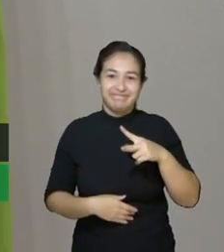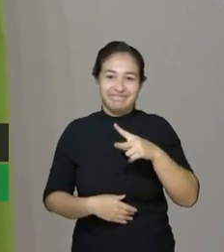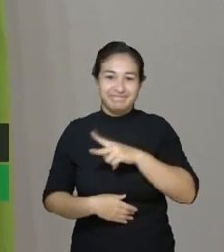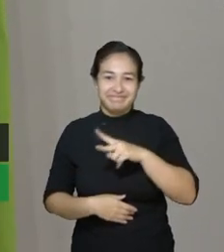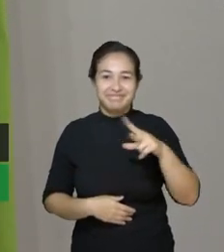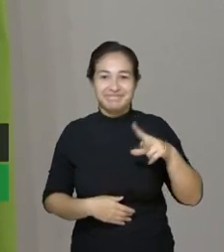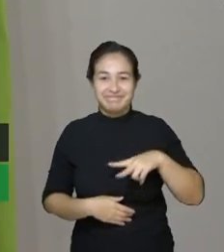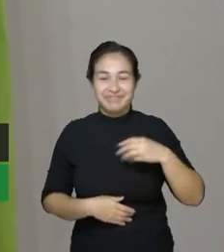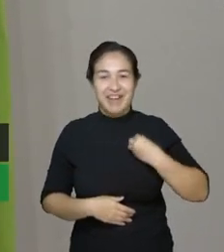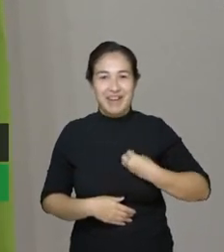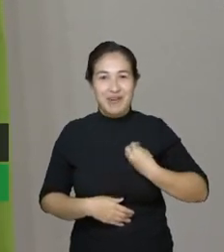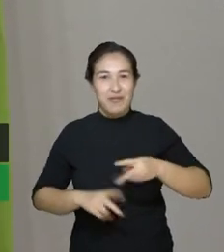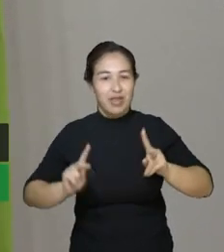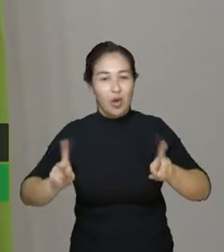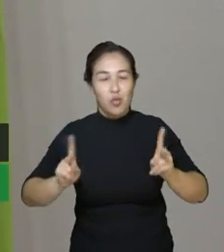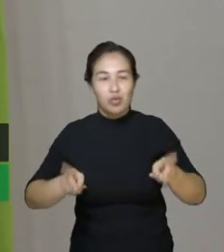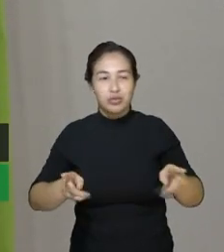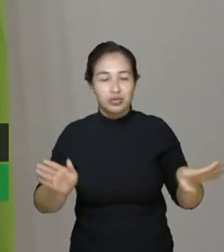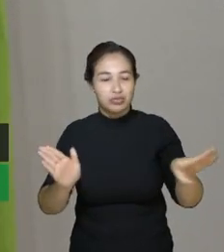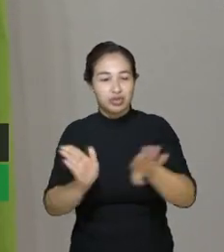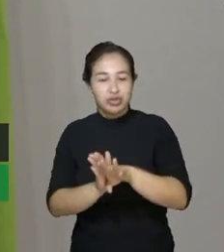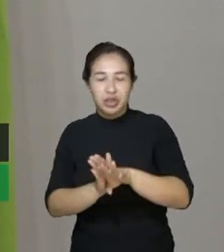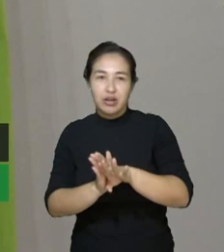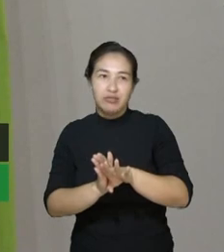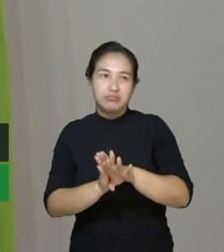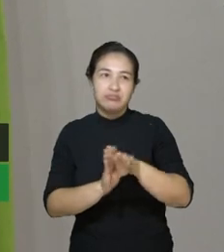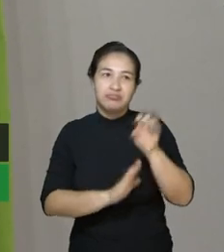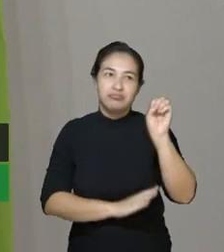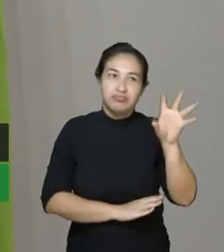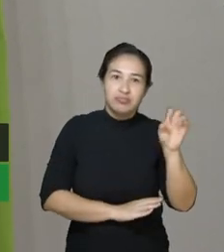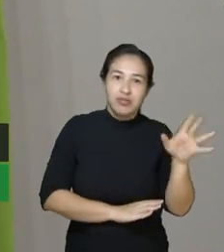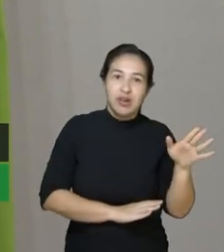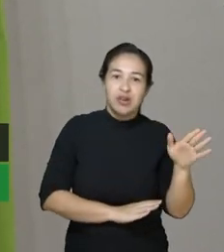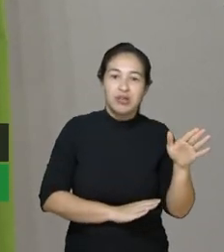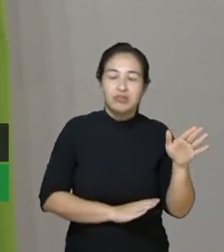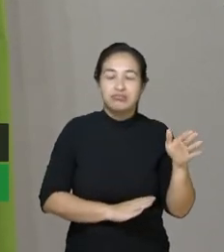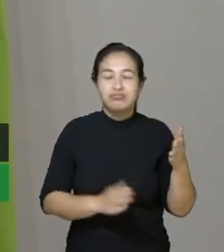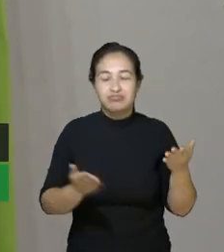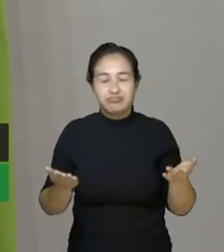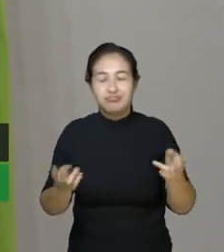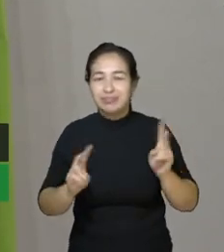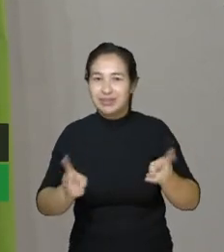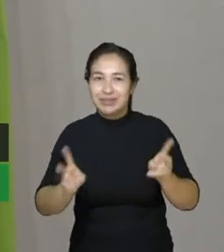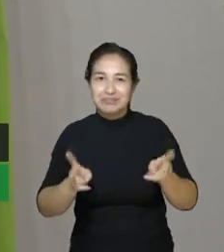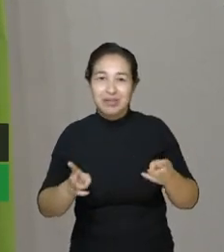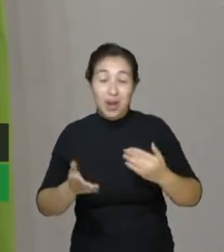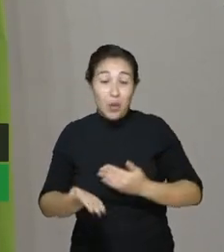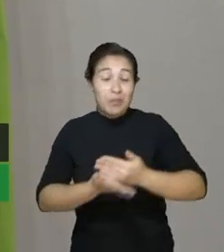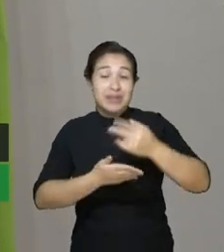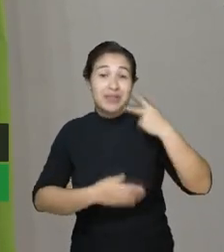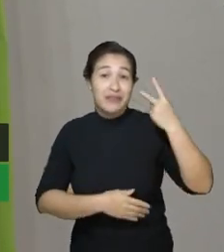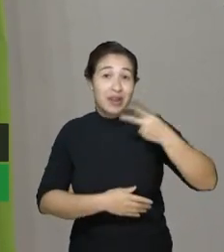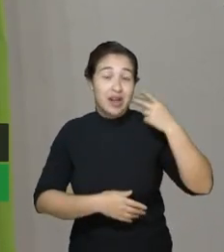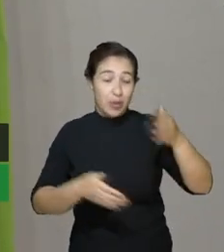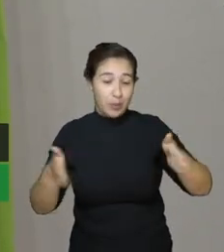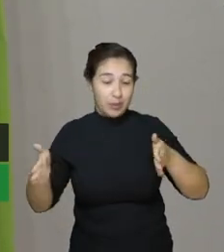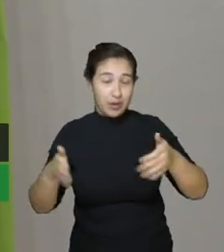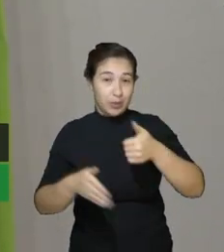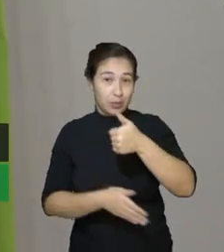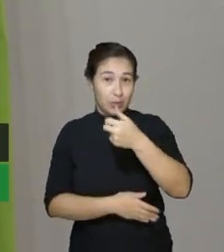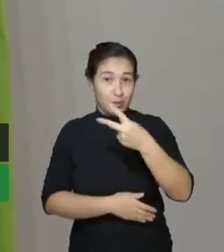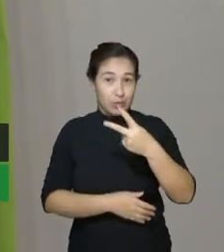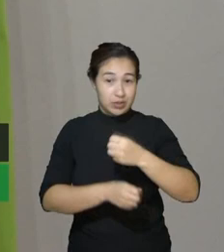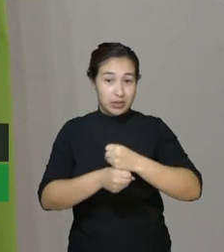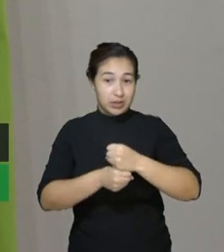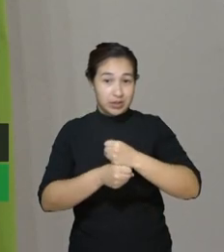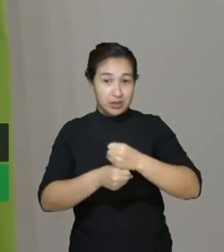vida é um constante chegar e partir. Eu comecei como vereador, foram 12 anos, fui secretário